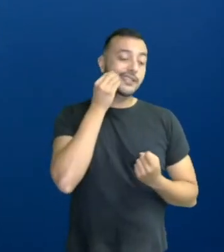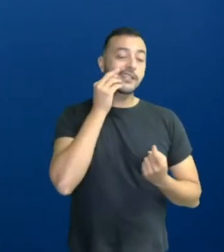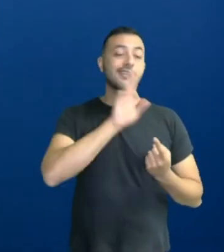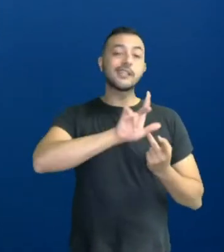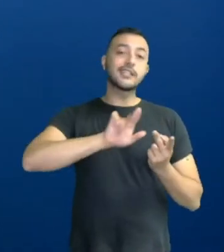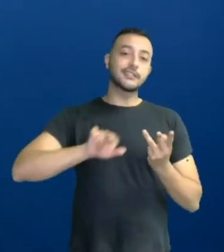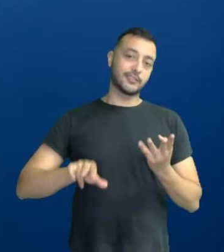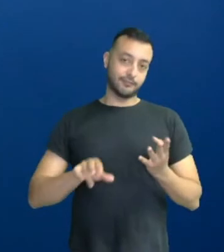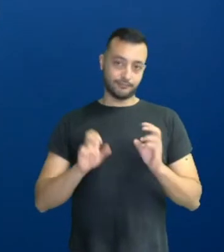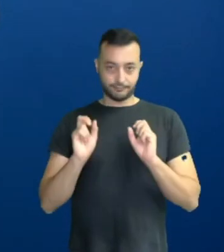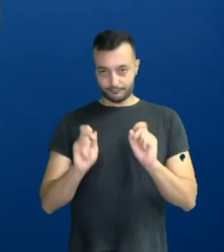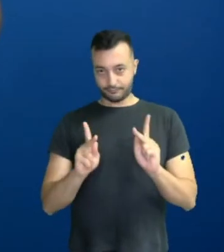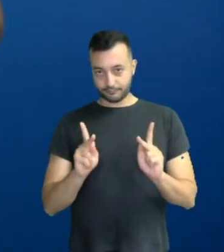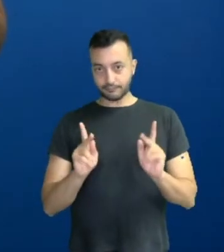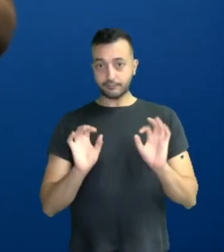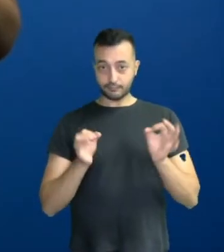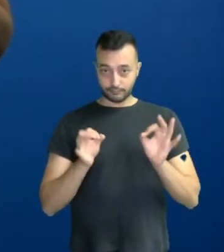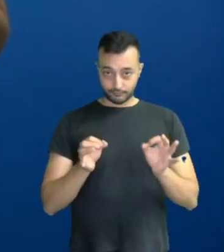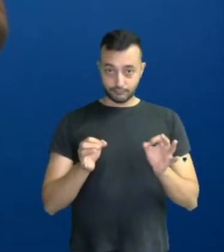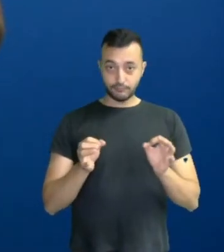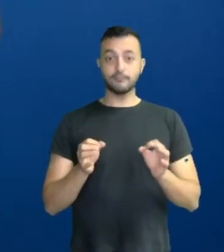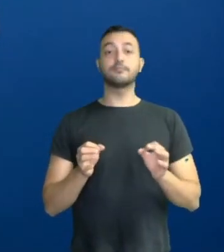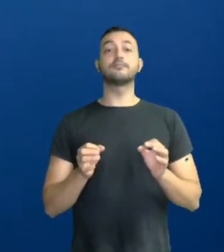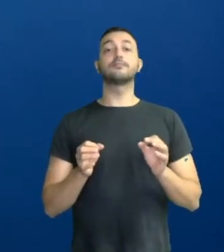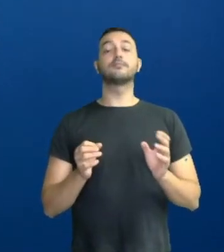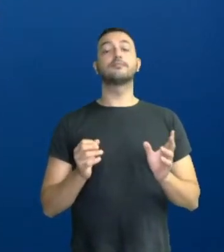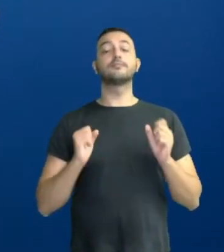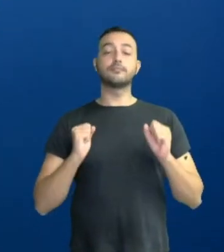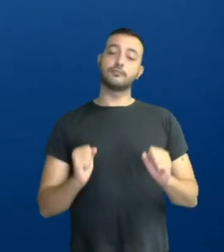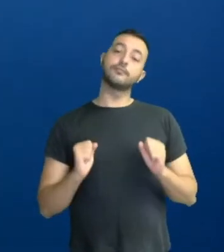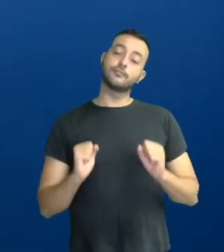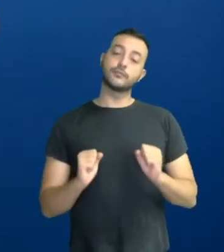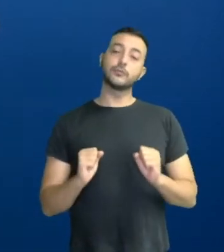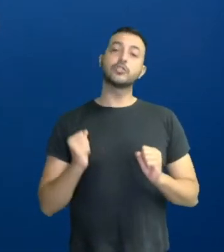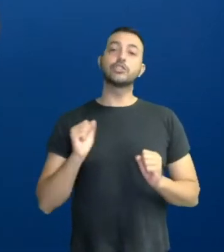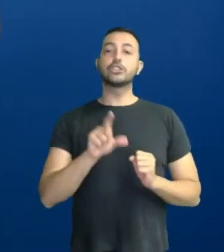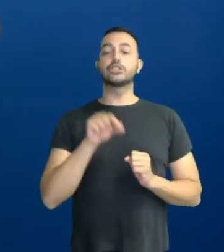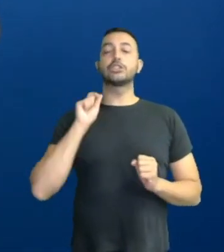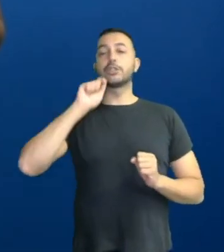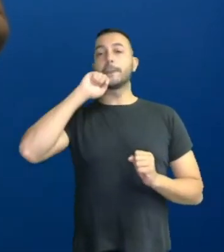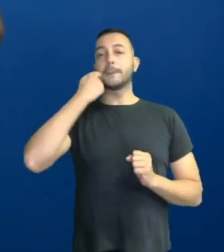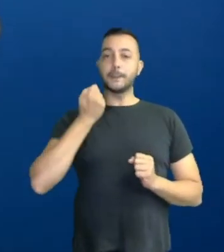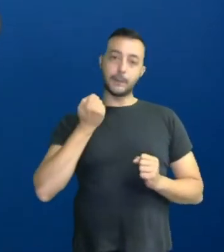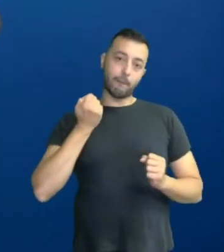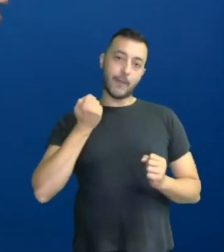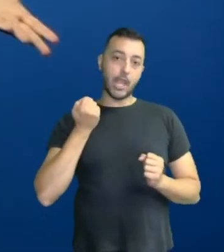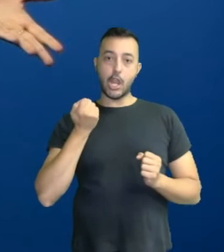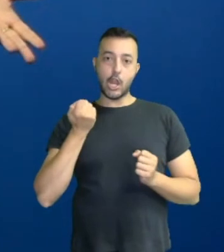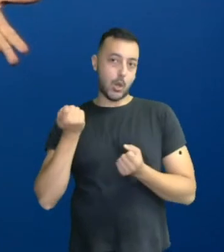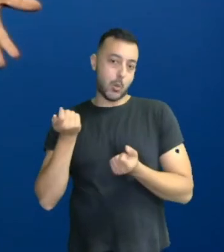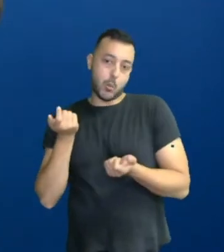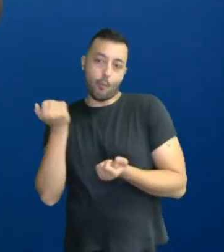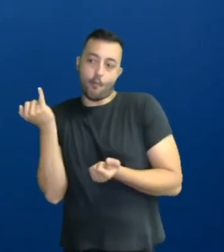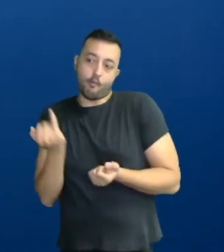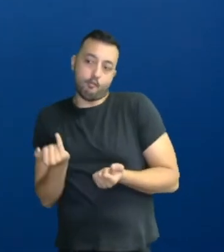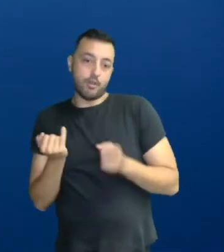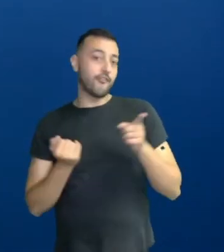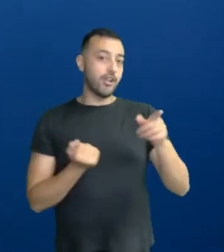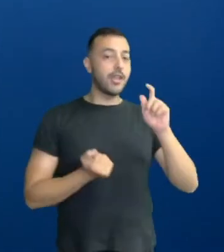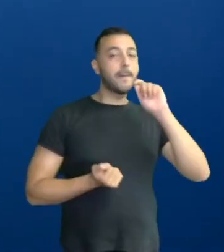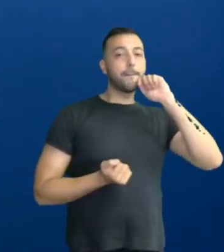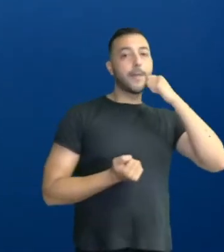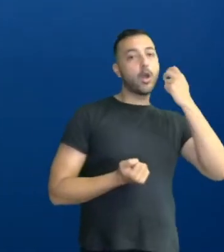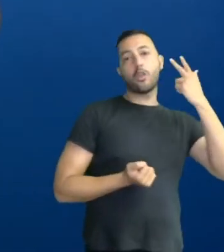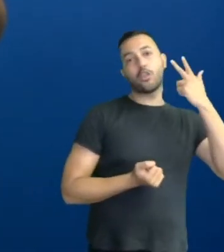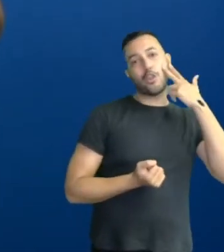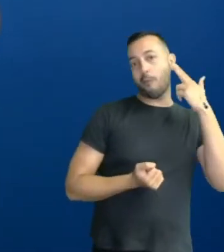diferentes, ok? Certinho? Possa ser o seguinte, eu posso escolher um pão integral e você um pão francês, por exemplo. Ou seja, nosso lanche